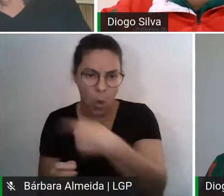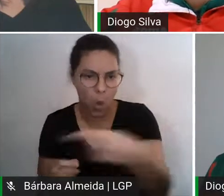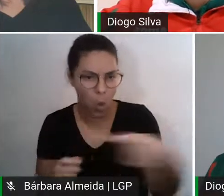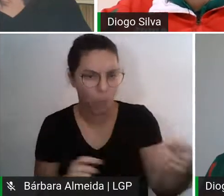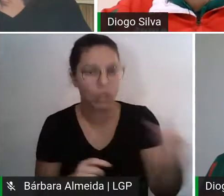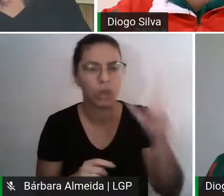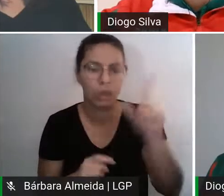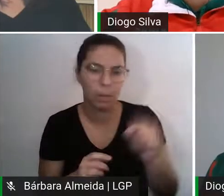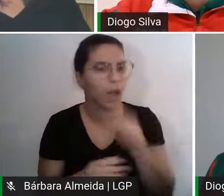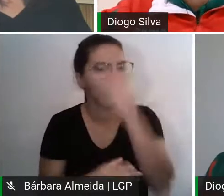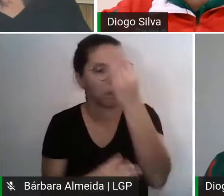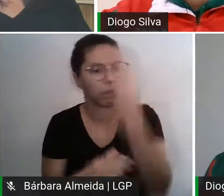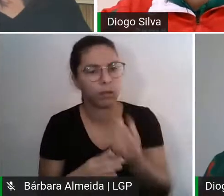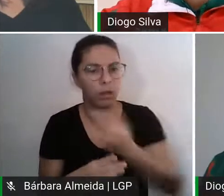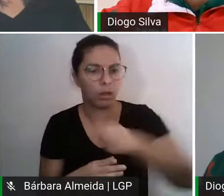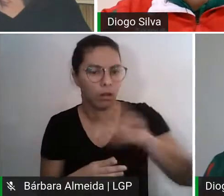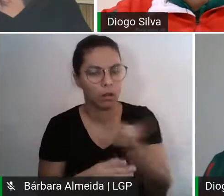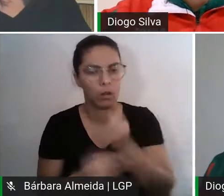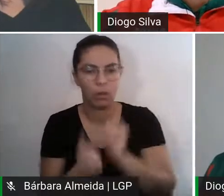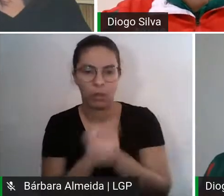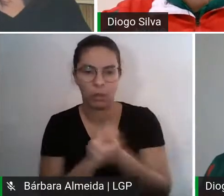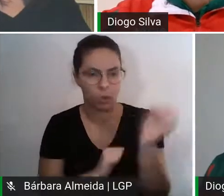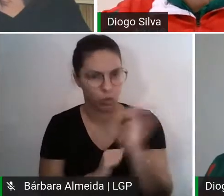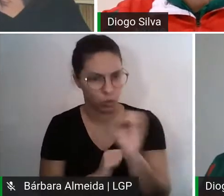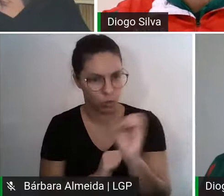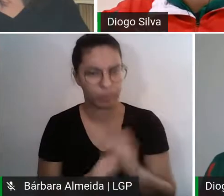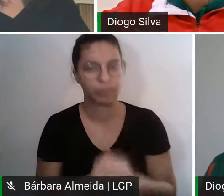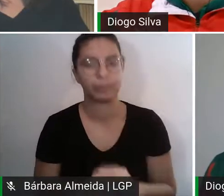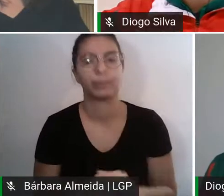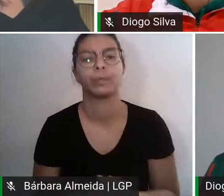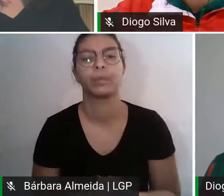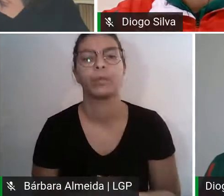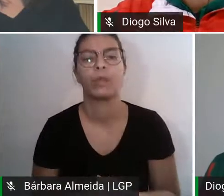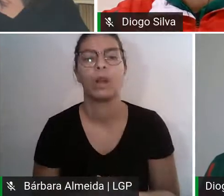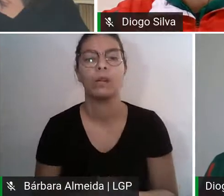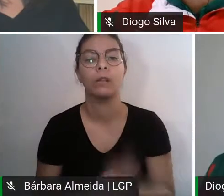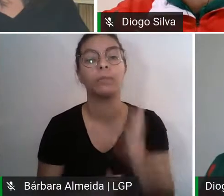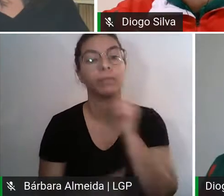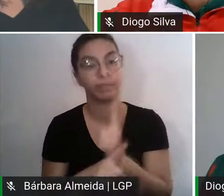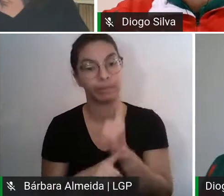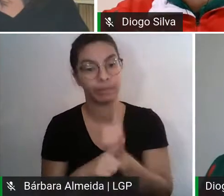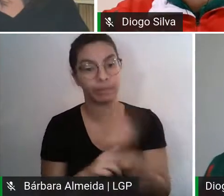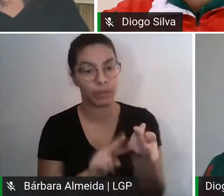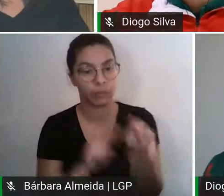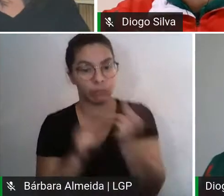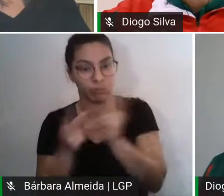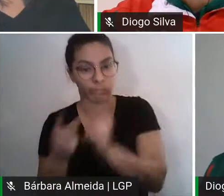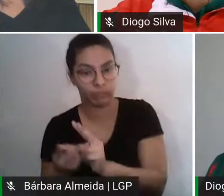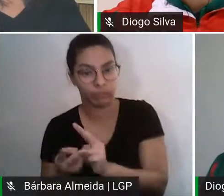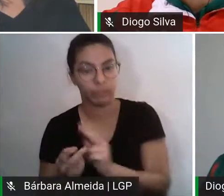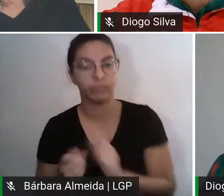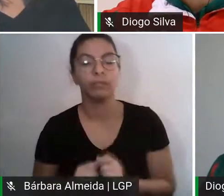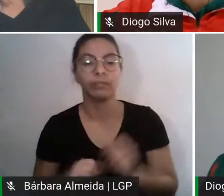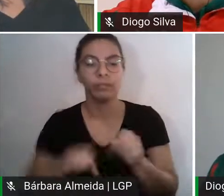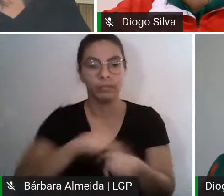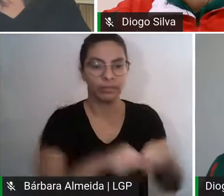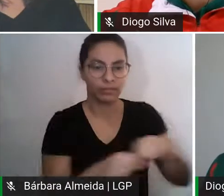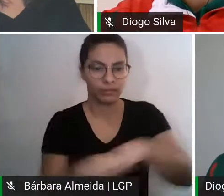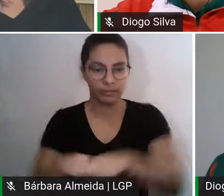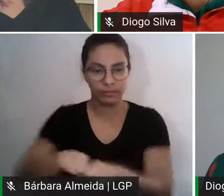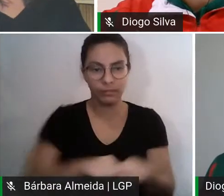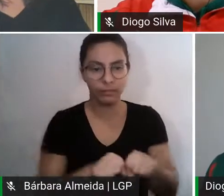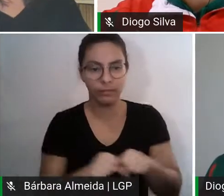adaptado. Muito bem, regressamos à paracanoagem com o Floriano. Dizer, entretanto,